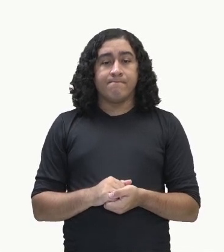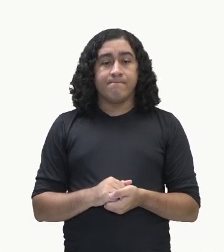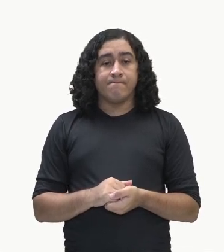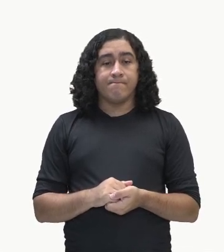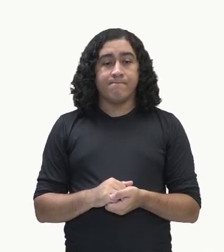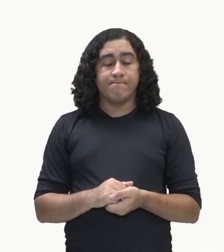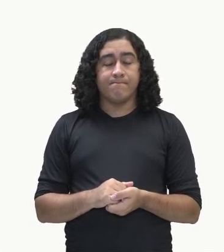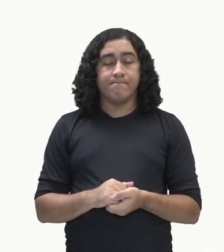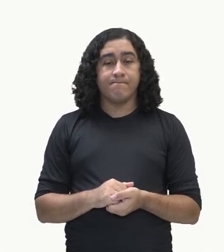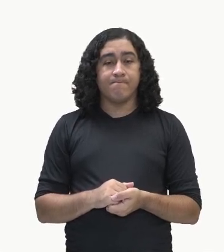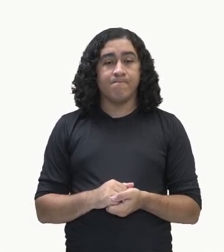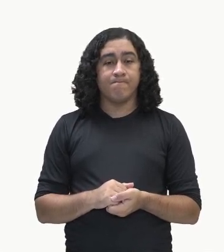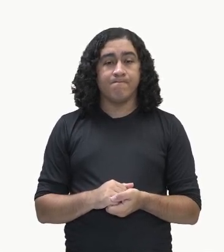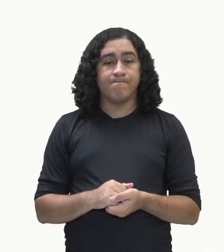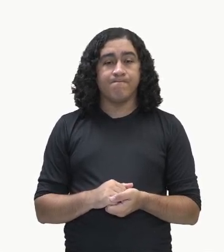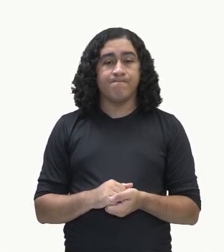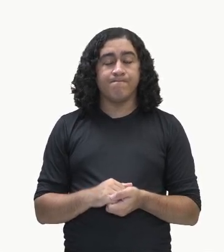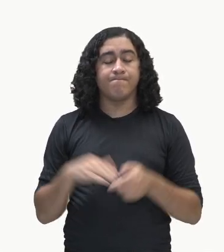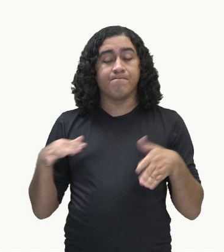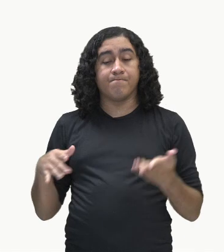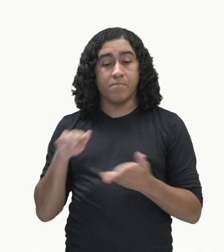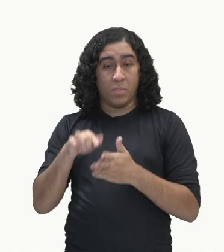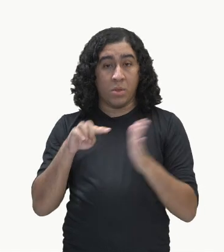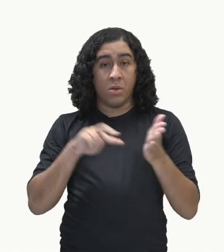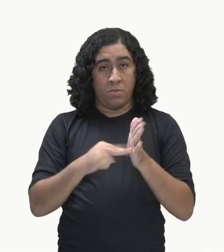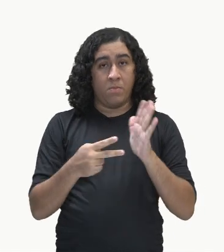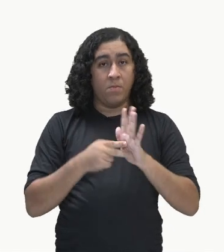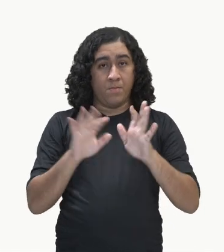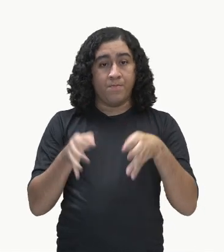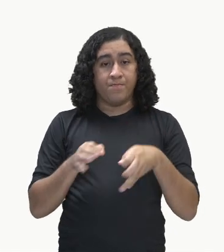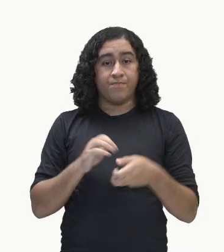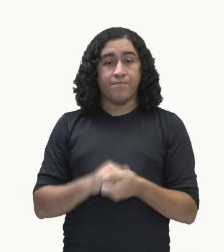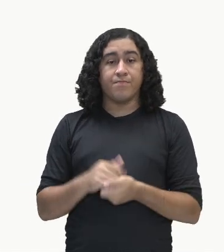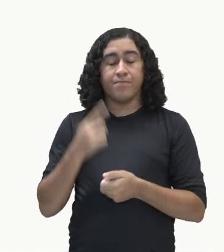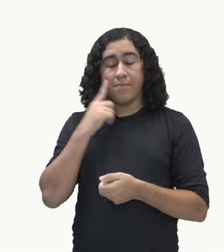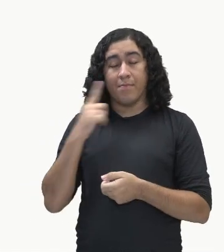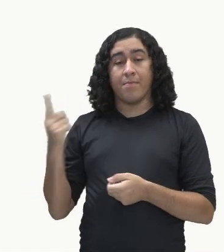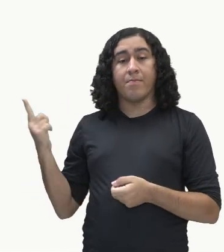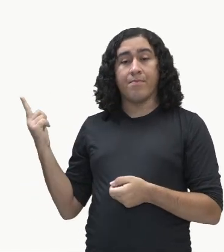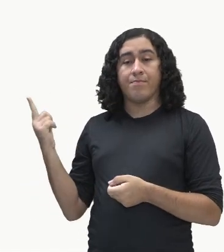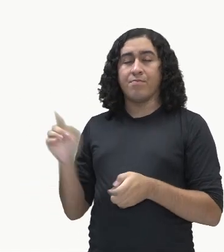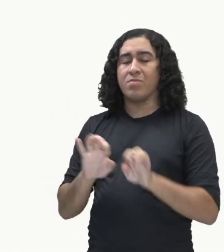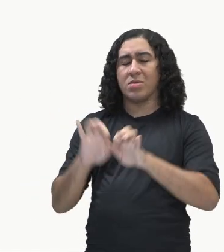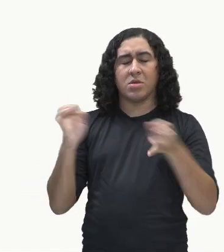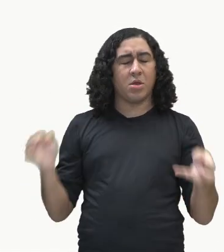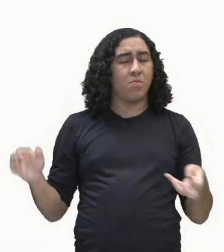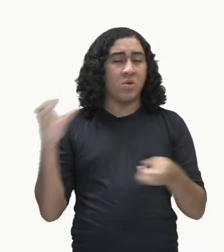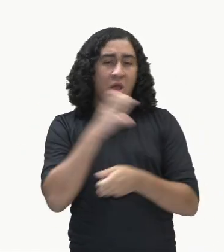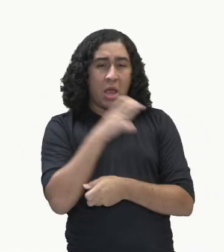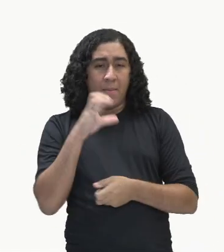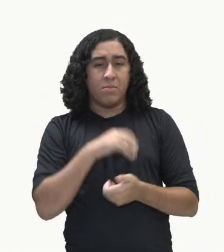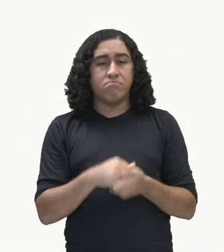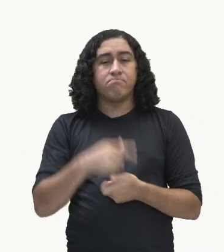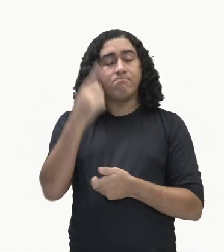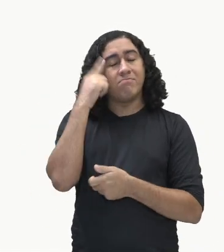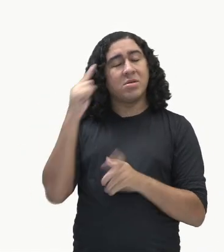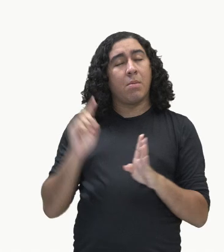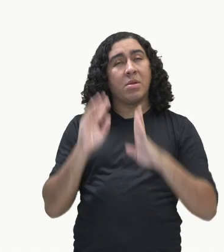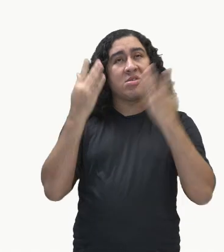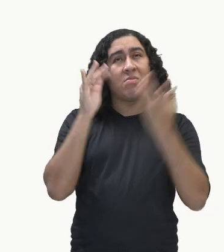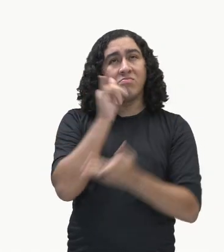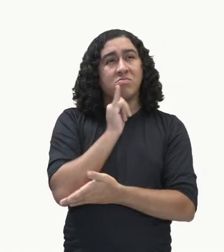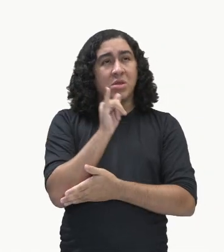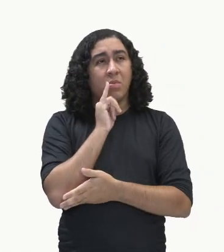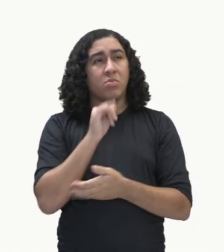participei, que eu estive presente. Então, é nesse sentido aqui, tá? Concert seria o concerto mesmo, né? Pense numa apresentação, sei lá,